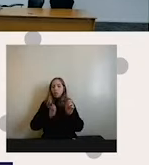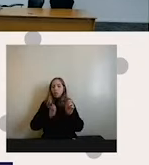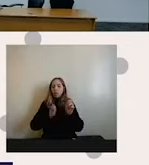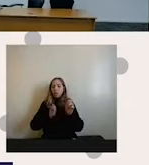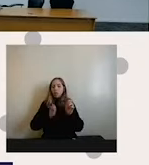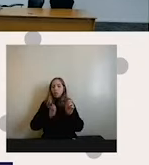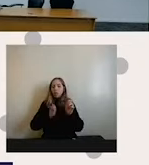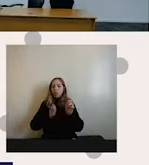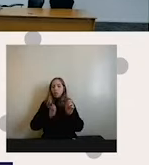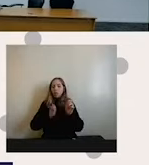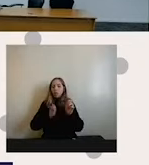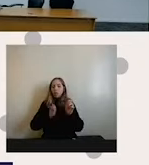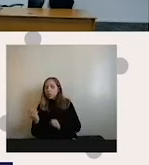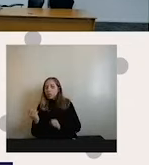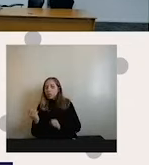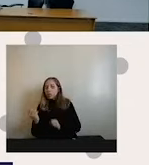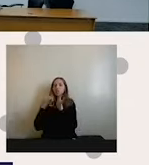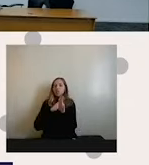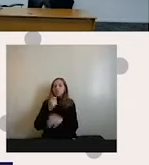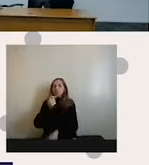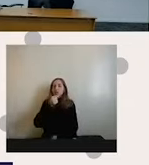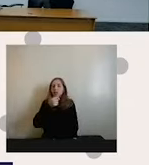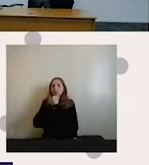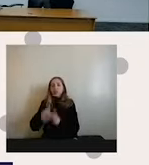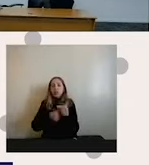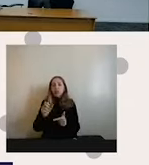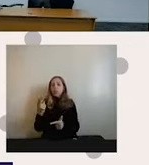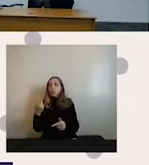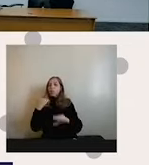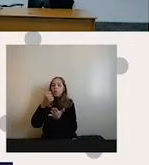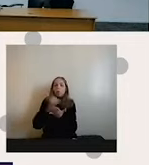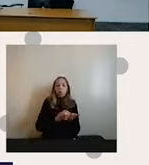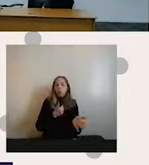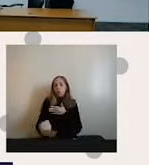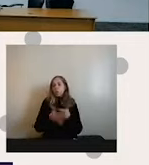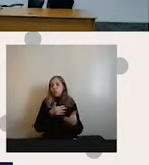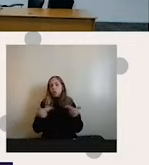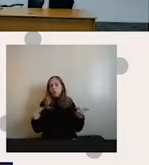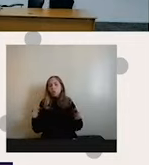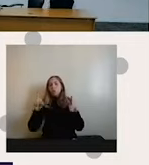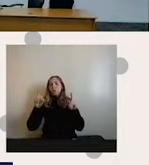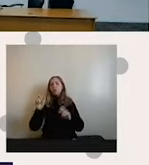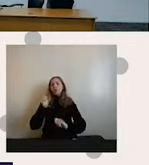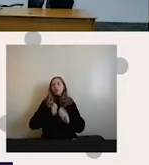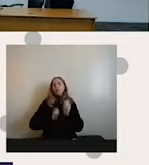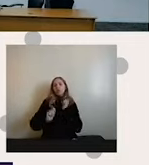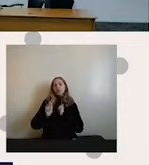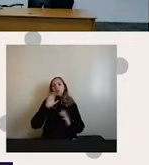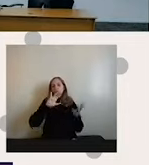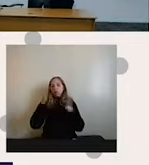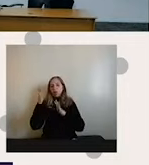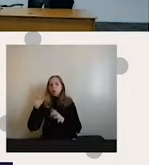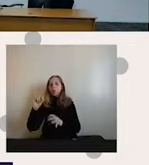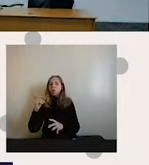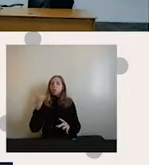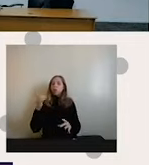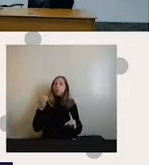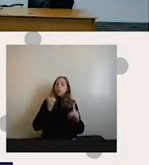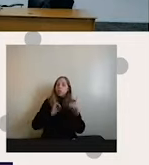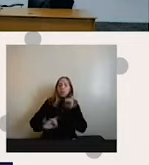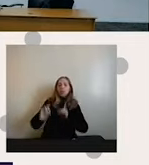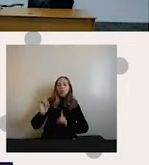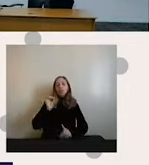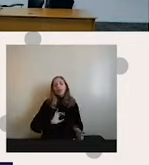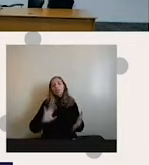mandar currículo, fazer qualquer coisa, se ele está com transtorno de ansiedade, um transtorno depressivo ou um transtorno de abuso